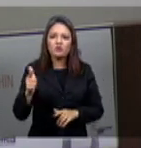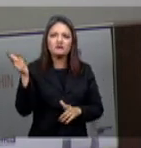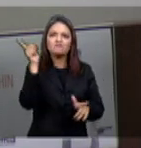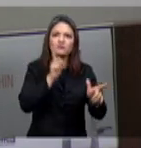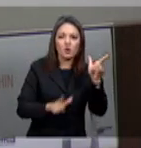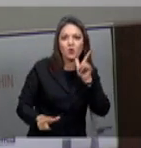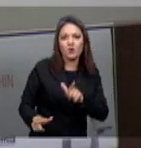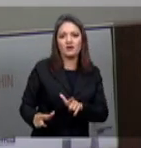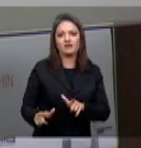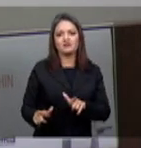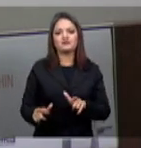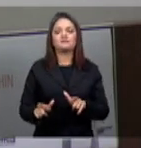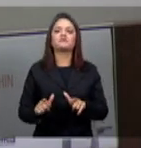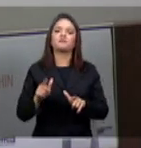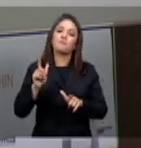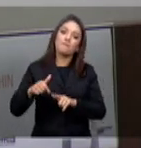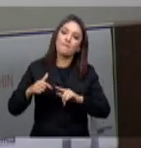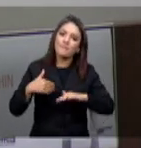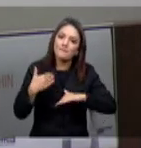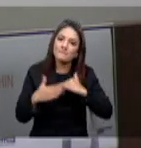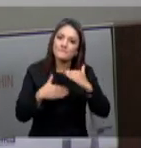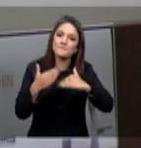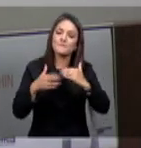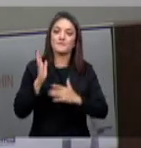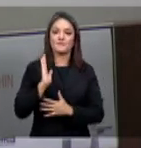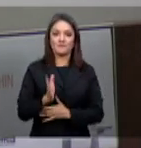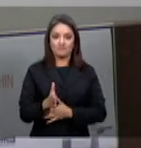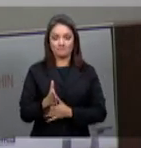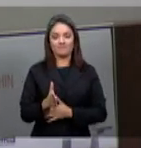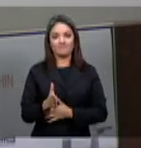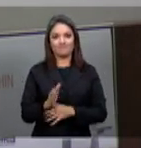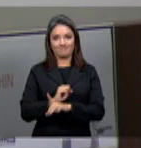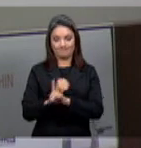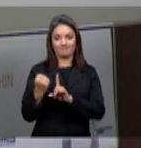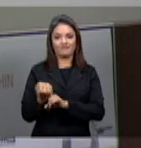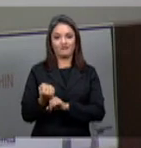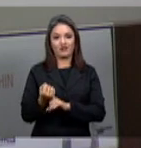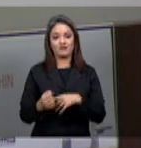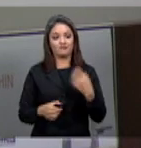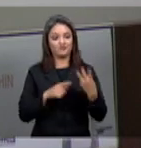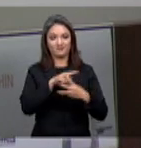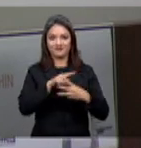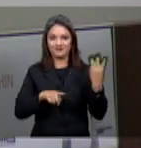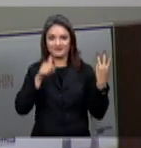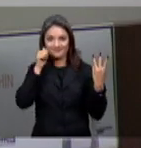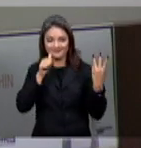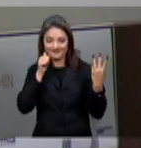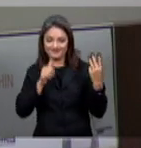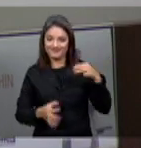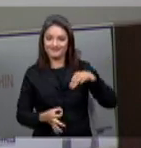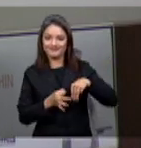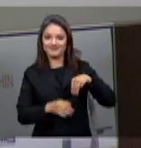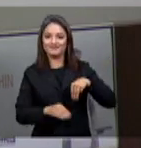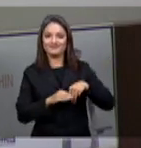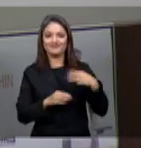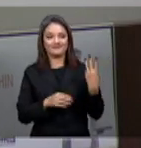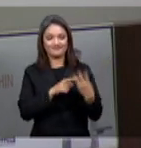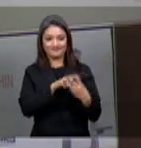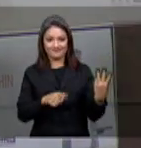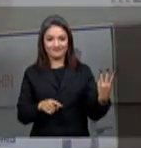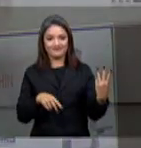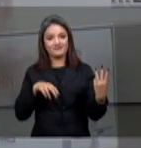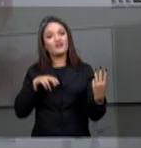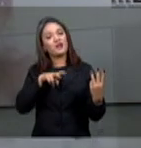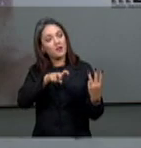são avanços civilizatórios ministra Cármen Lúcia Rosa Mística é é por